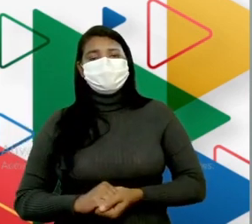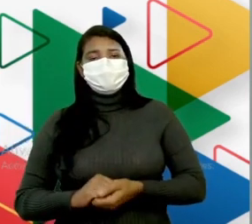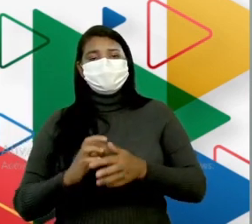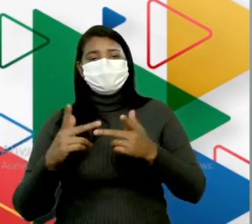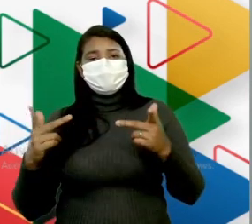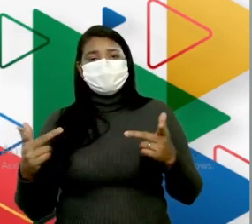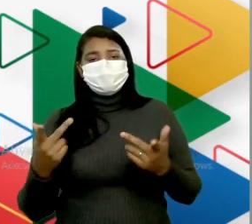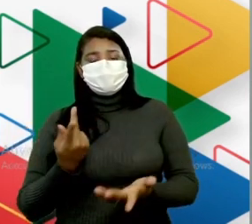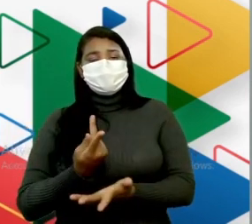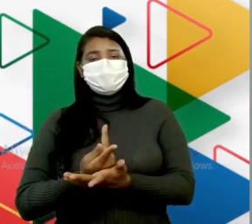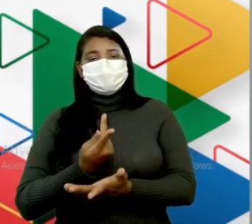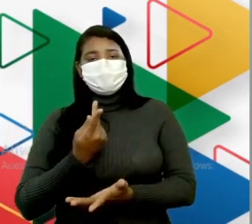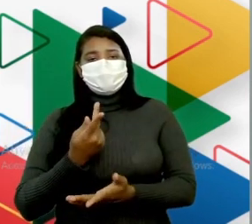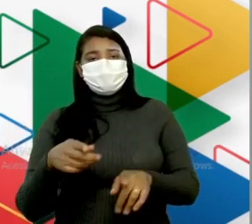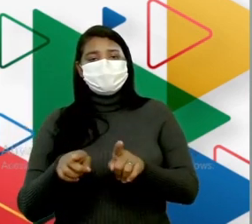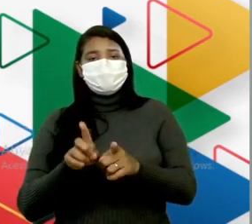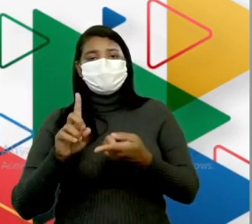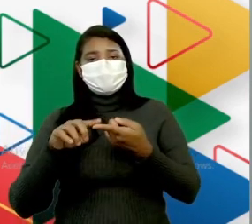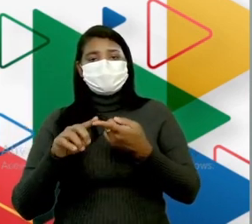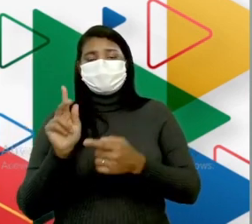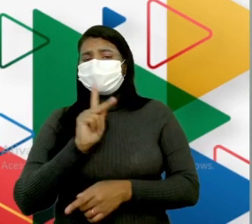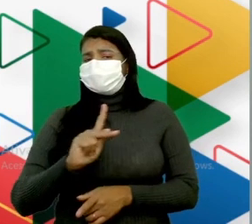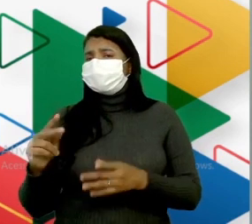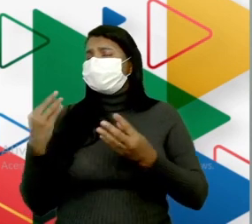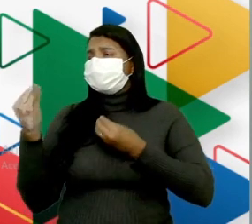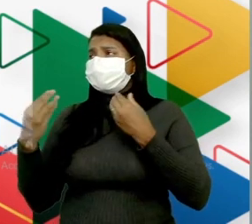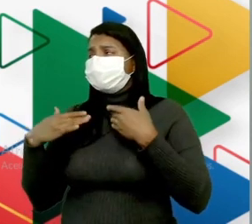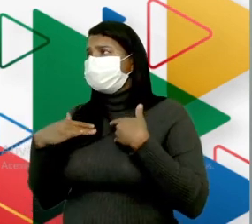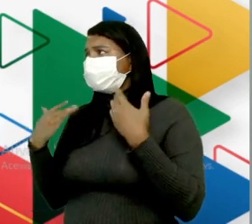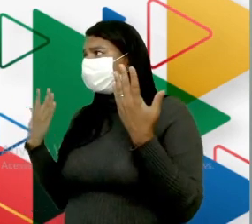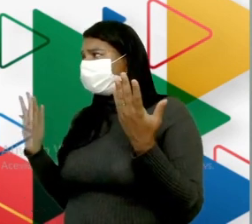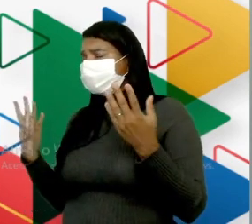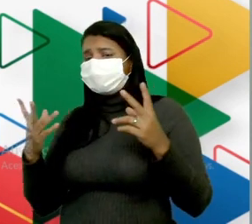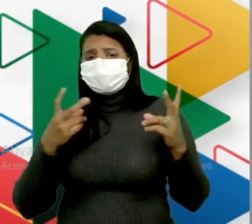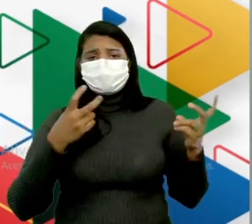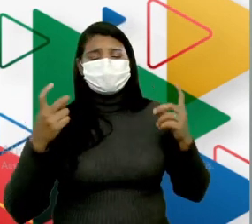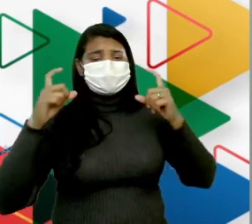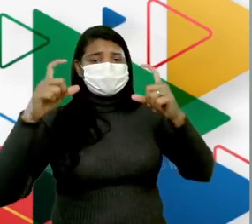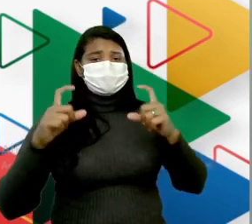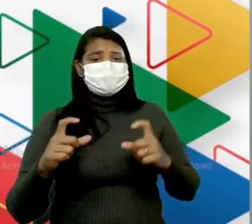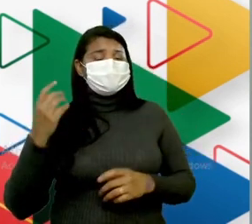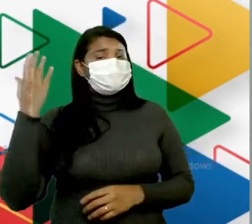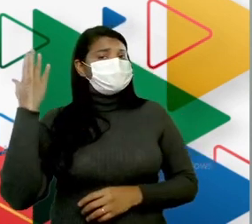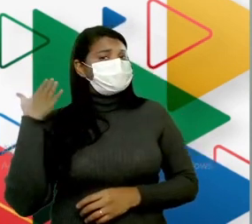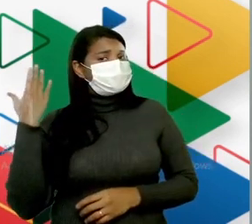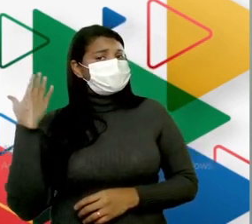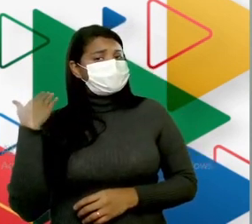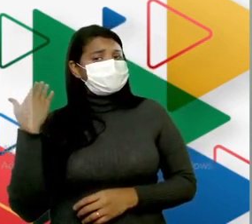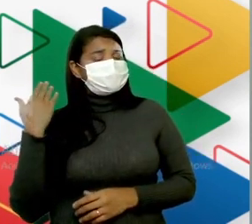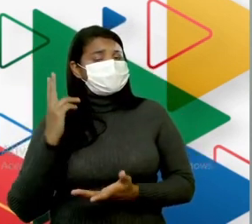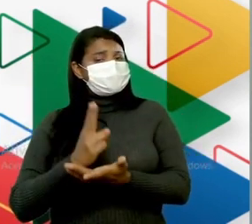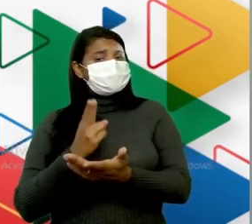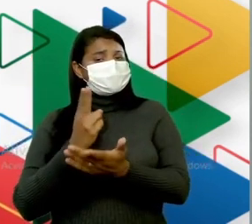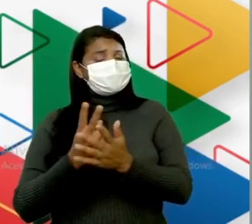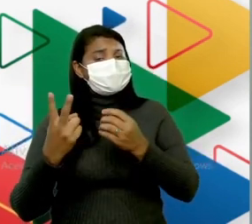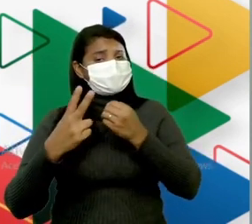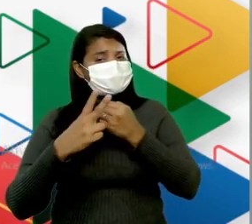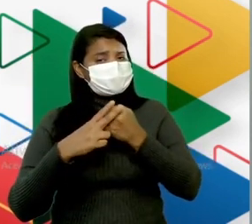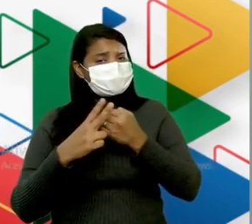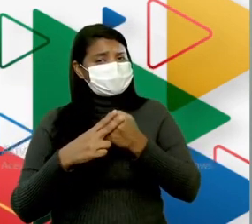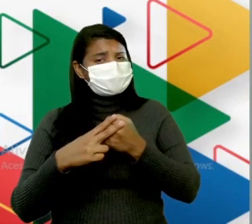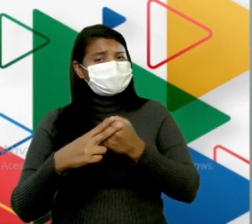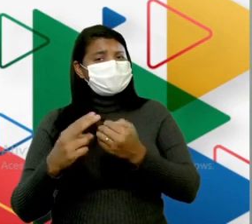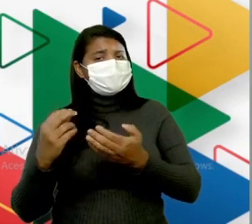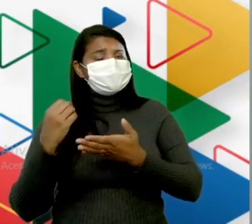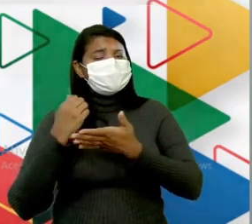outra situação. Teacher, como é que eu vou perceber que essa estrutura está no passado? Toda vez que eu ver um verbo... Eu não disse que o verbo auxiliar